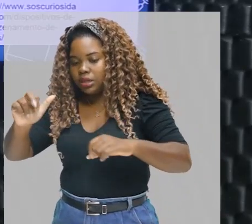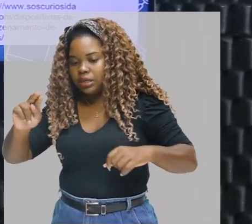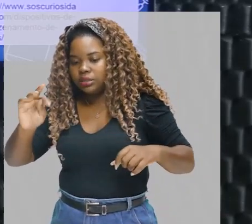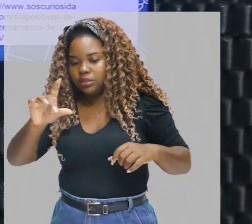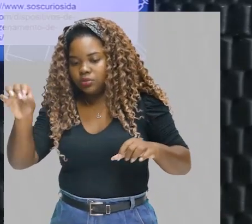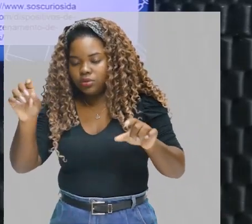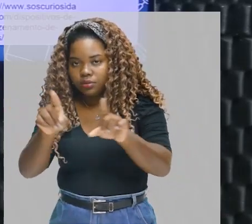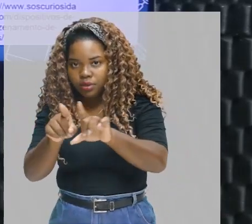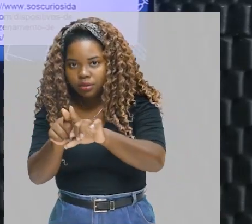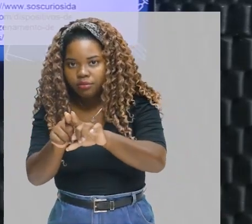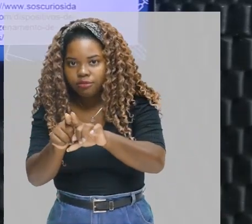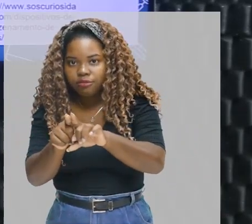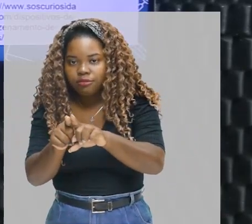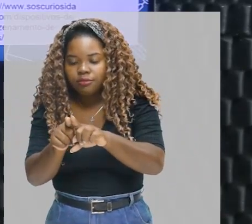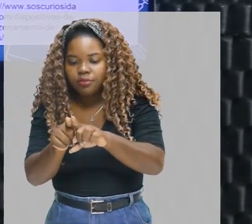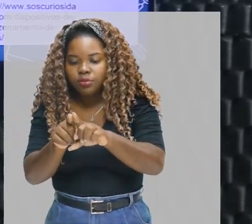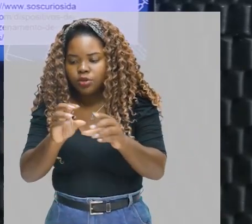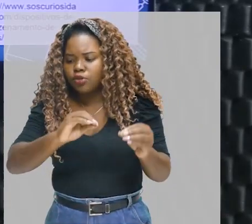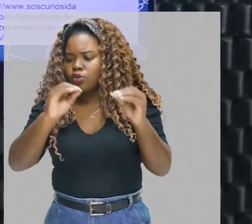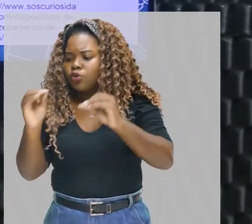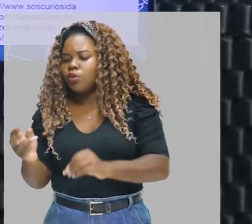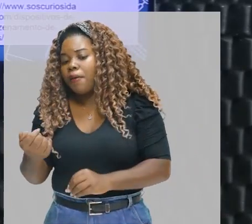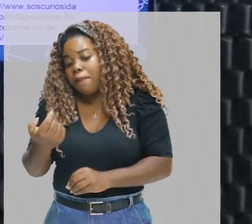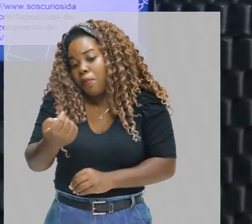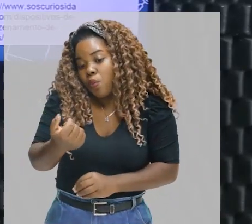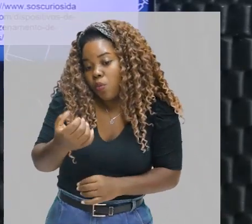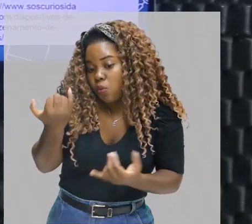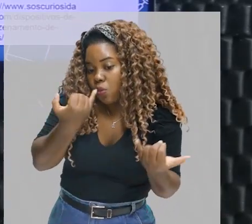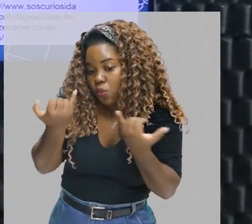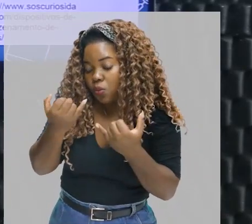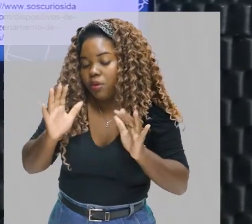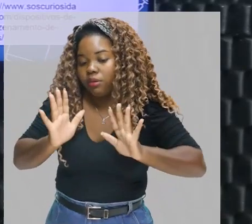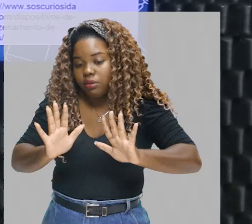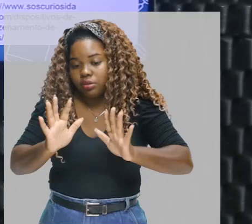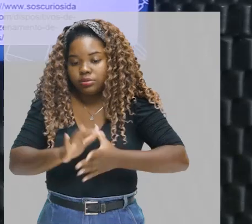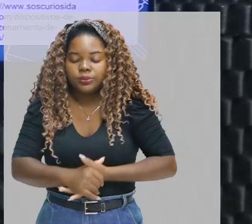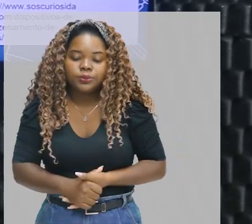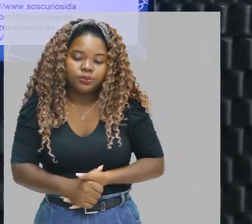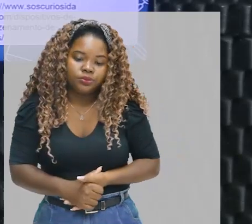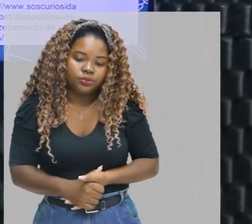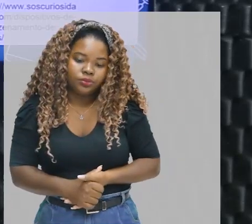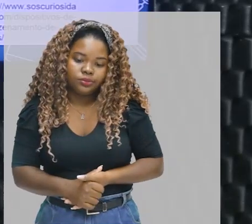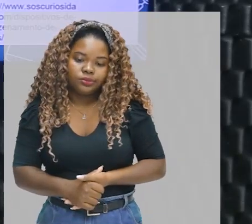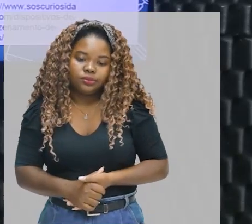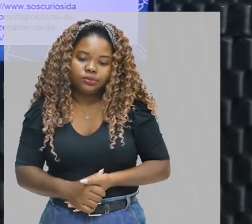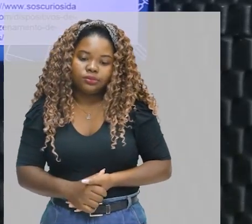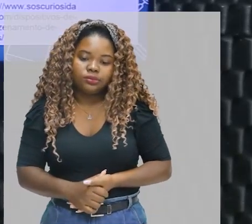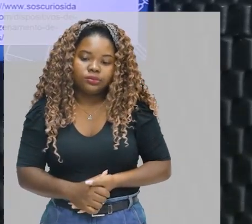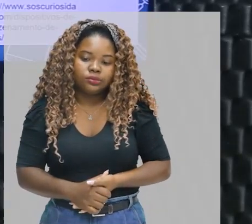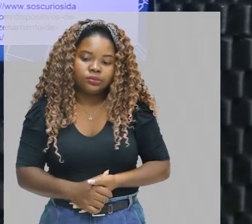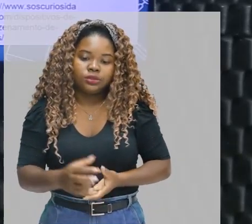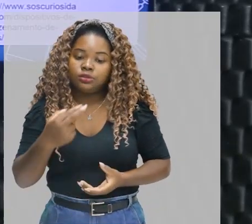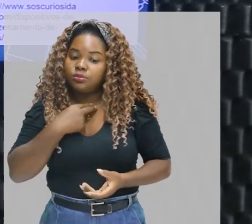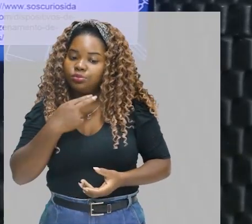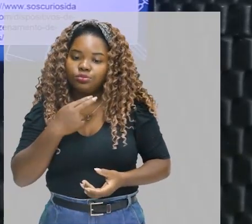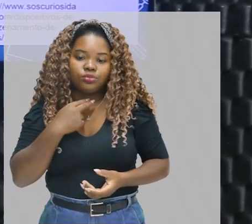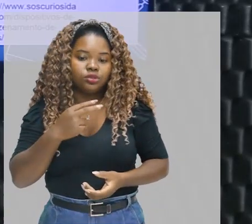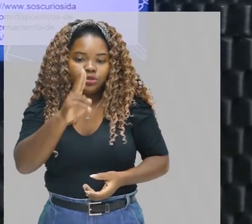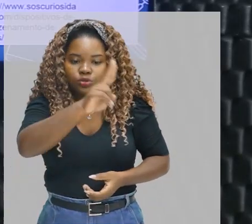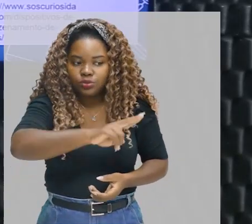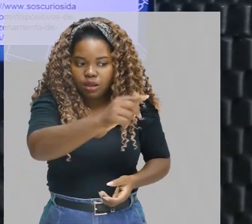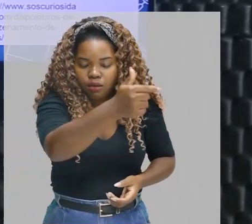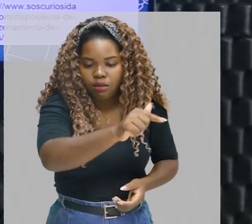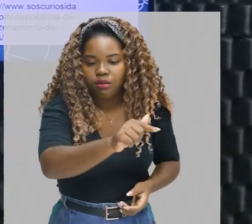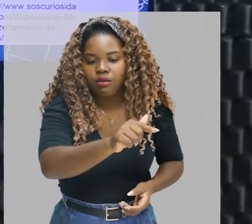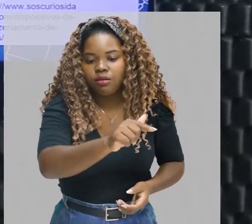que colocava ali poucas informações, ok? E não poderia ser reutilizado. Olha